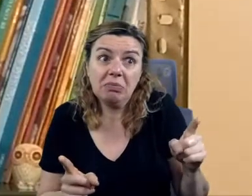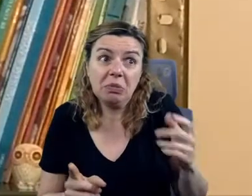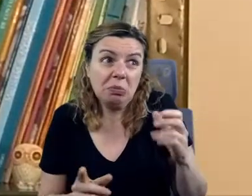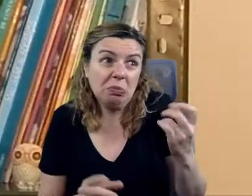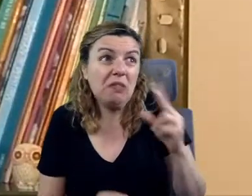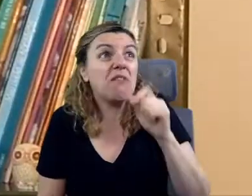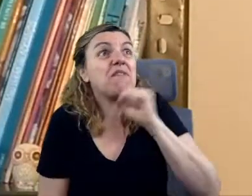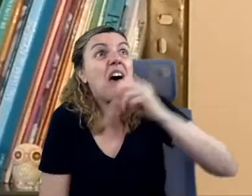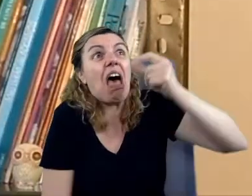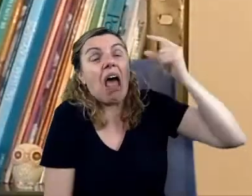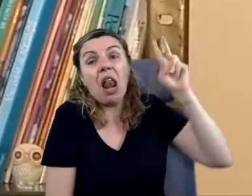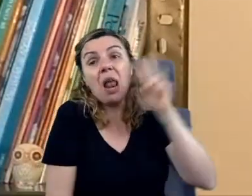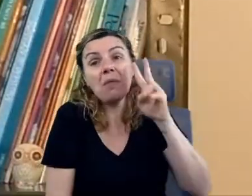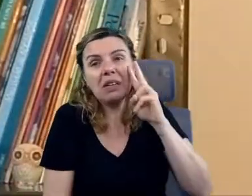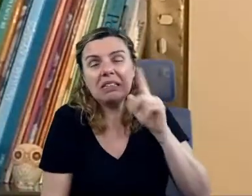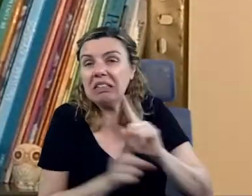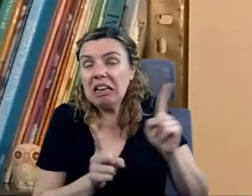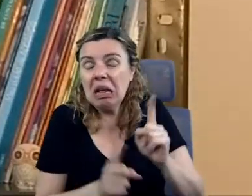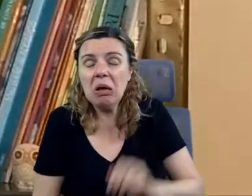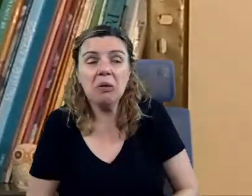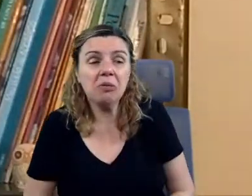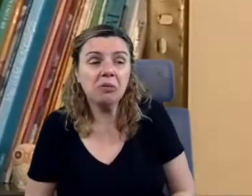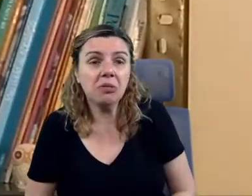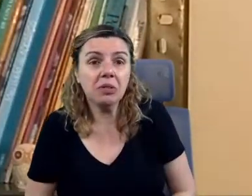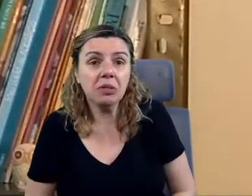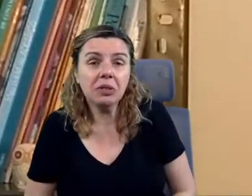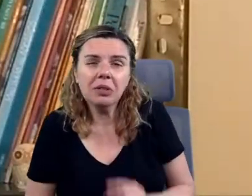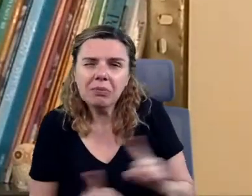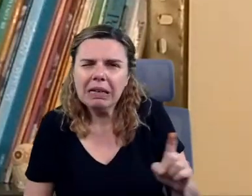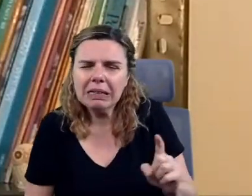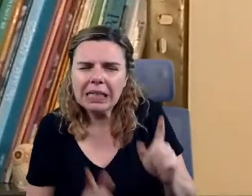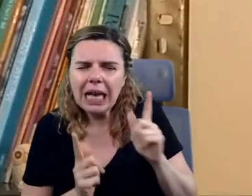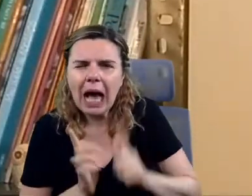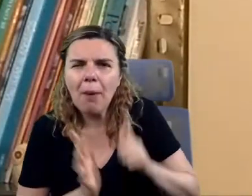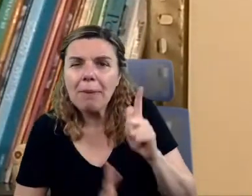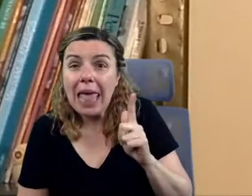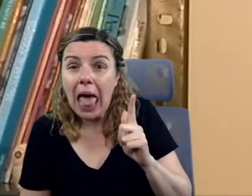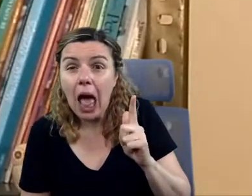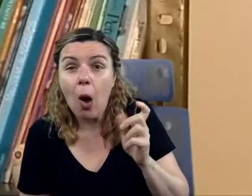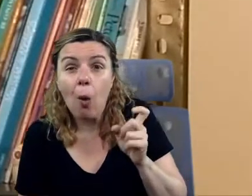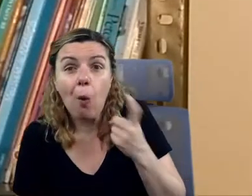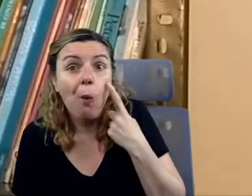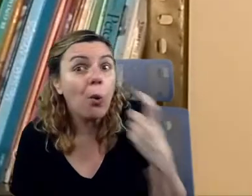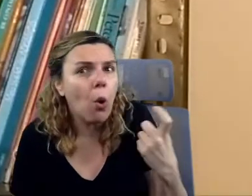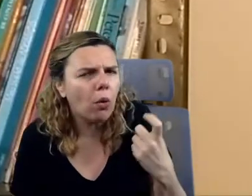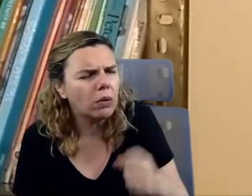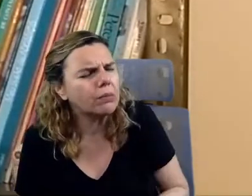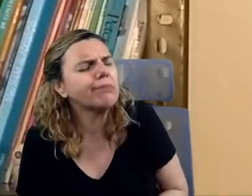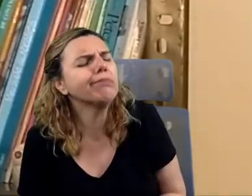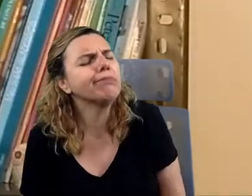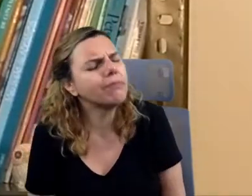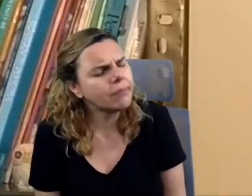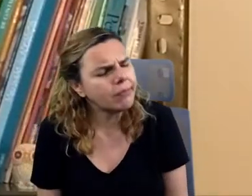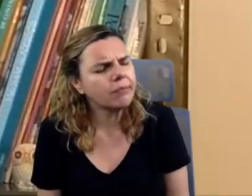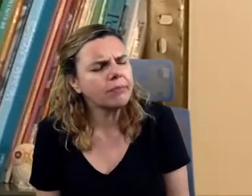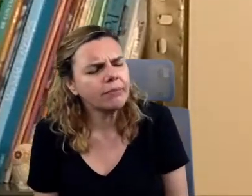pintar, retrucou Gabriel, que estava se divertindo, mas ao mesmo tempo estava intrigado.